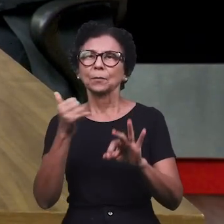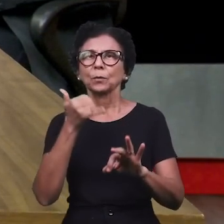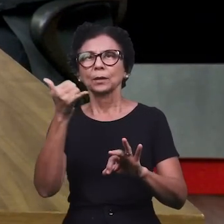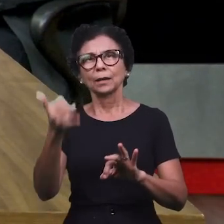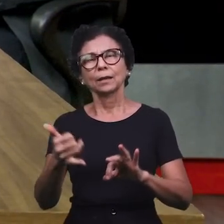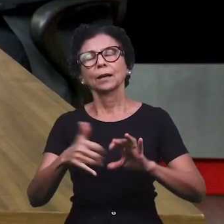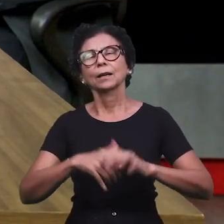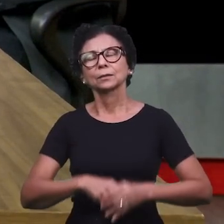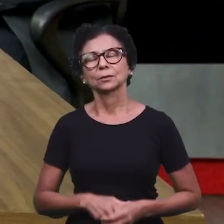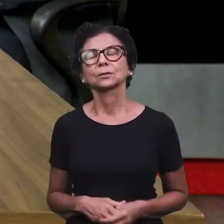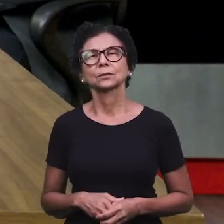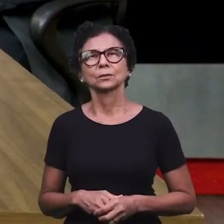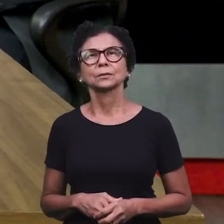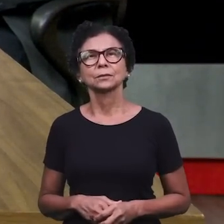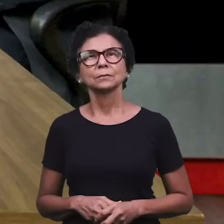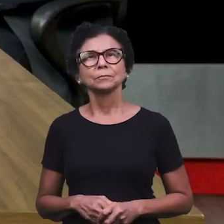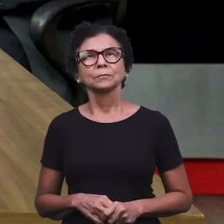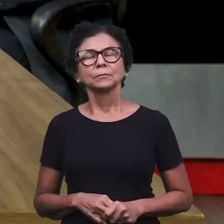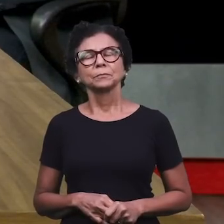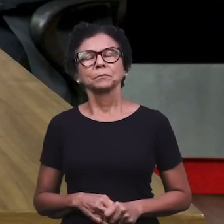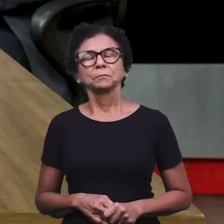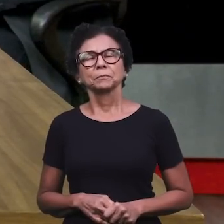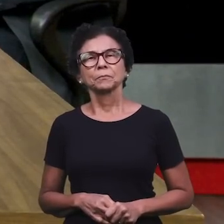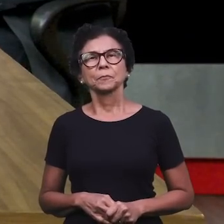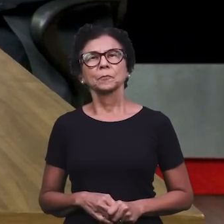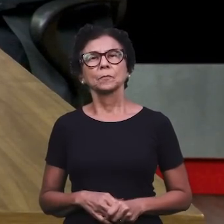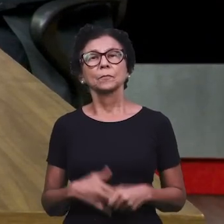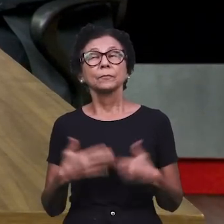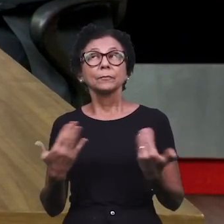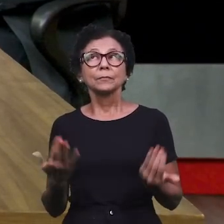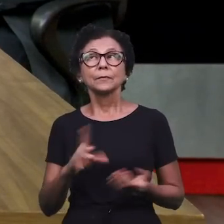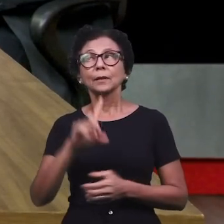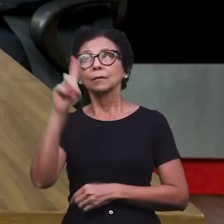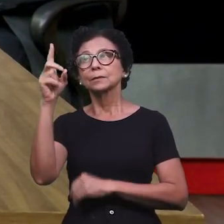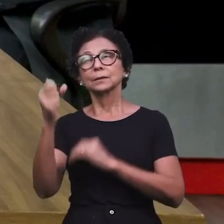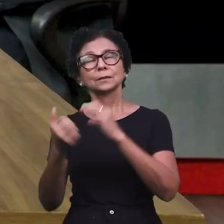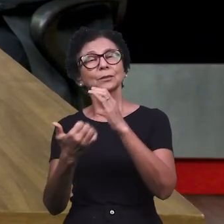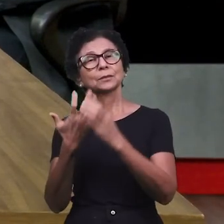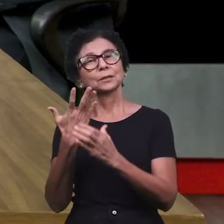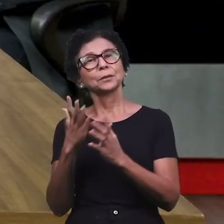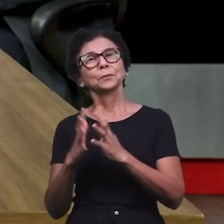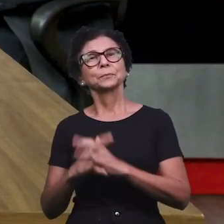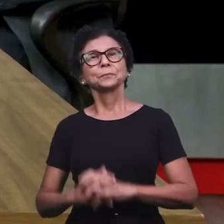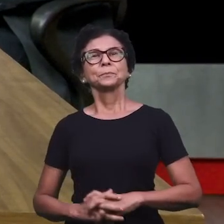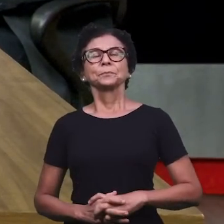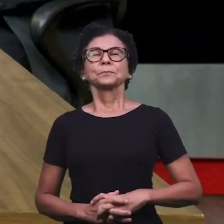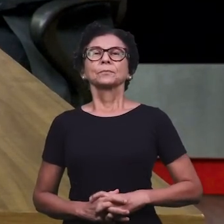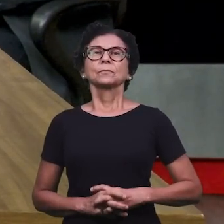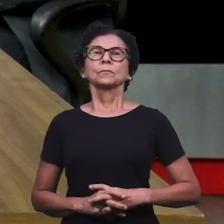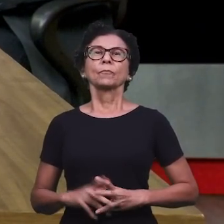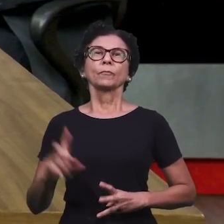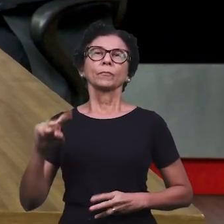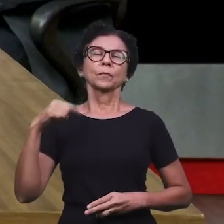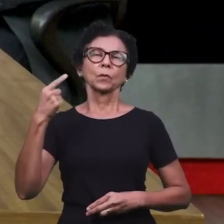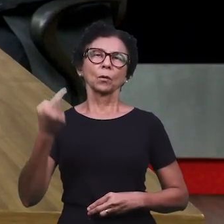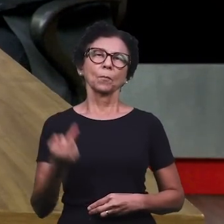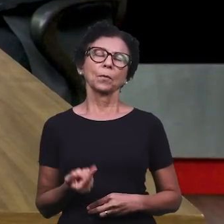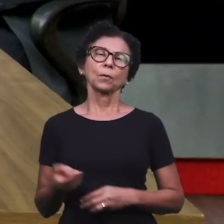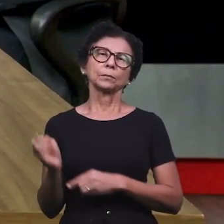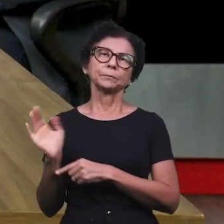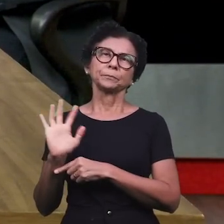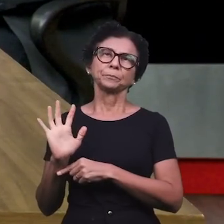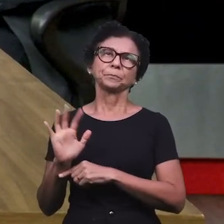Você tem que dar o start deles já no seu lugar exato. E foi isso que Deus fez. Passa o próximo slide.